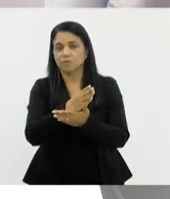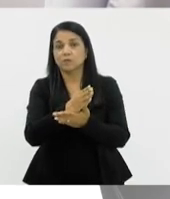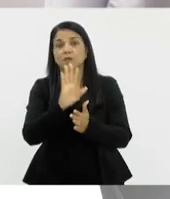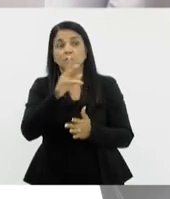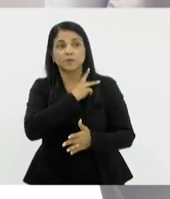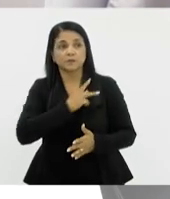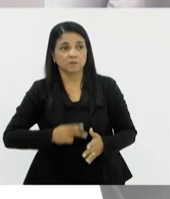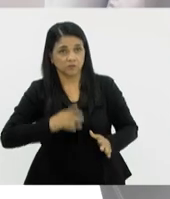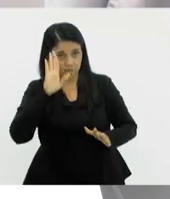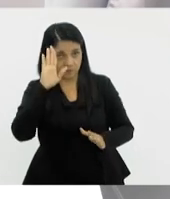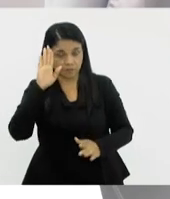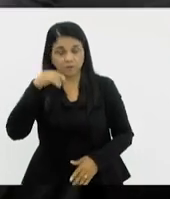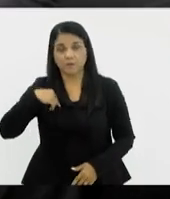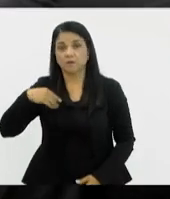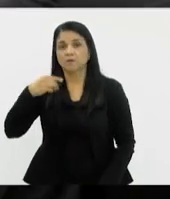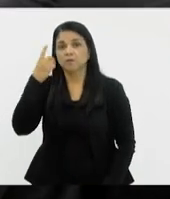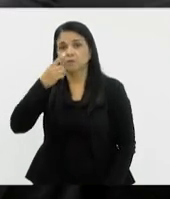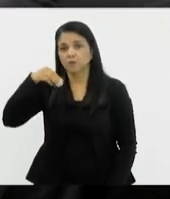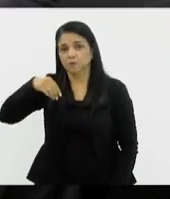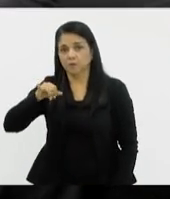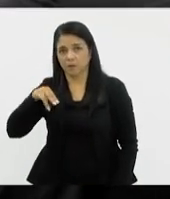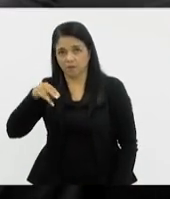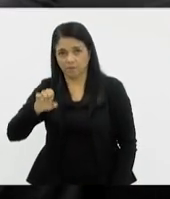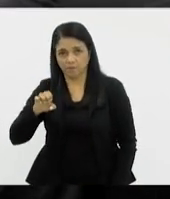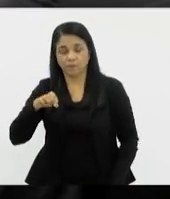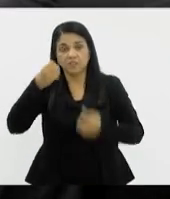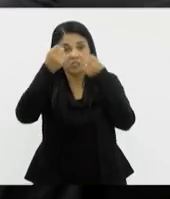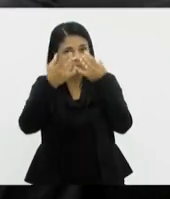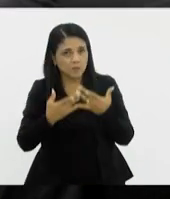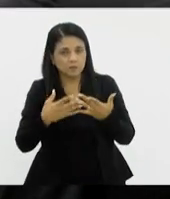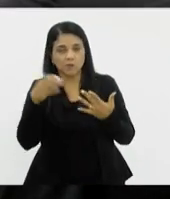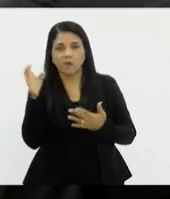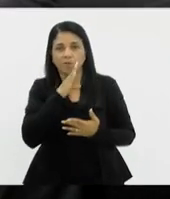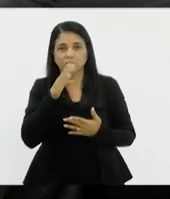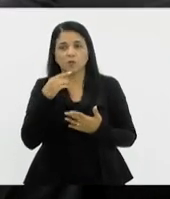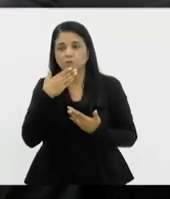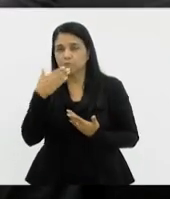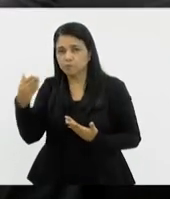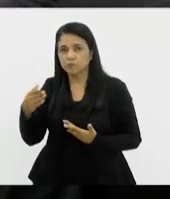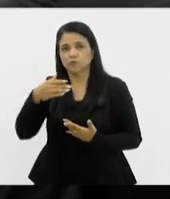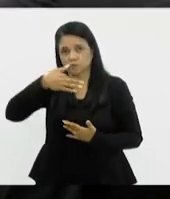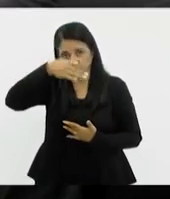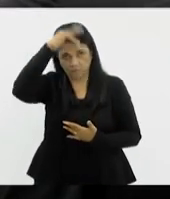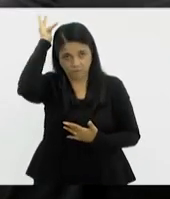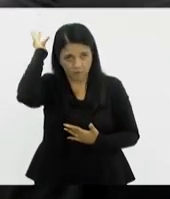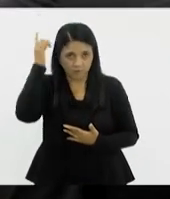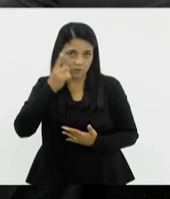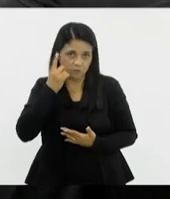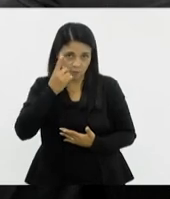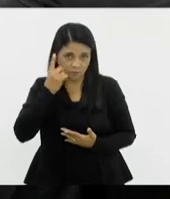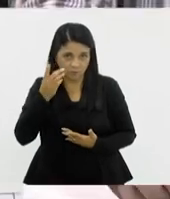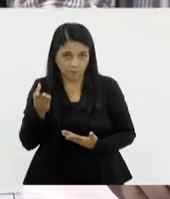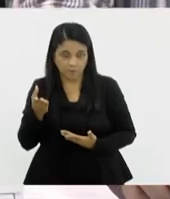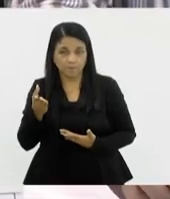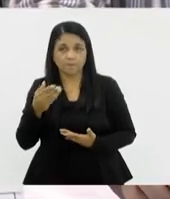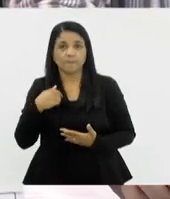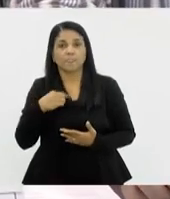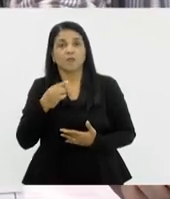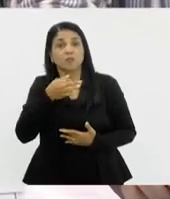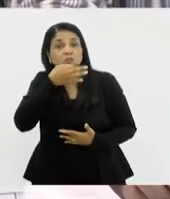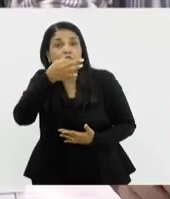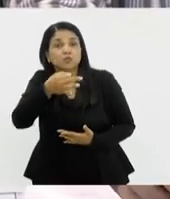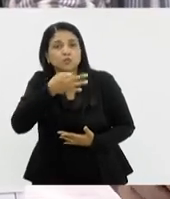Presidente. Deputado Carlos Mink. Rápida explicação. A pedido do deputado Fred Pacheco, nós sugerimos